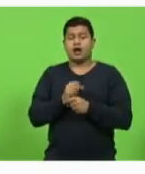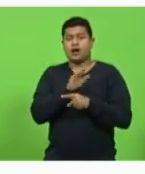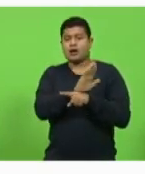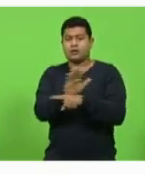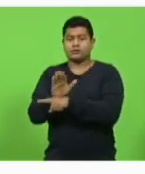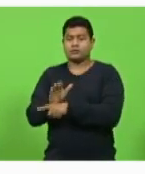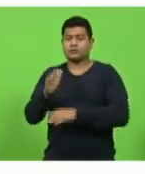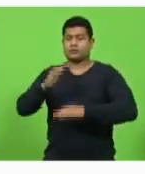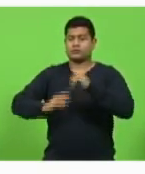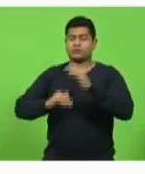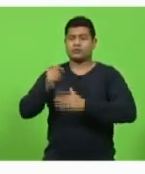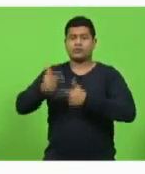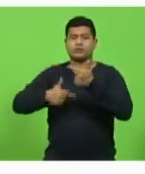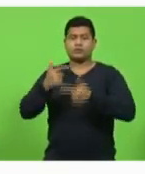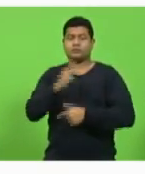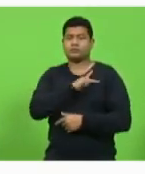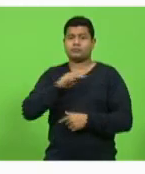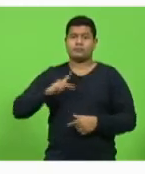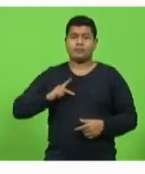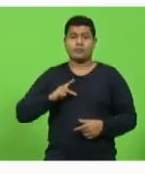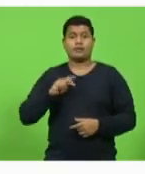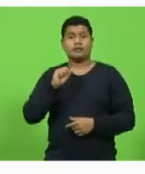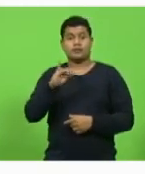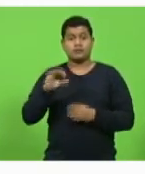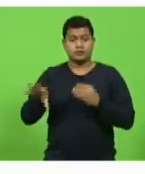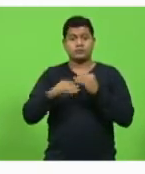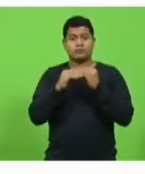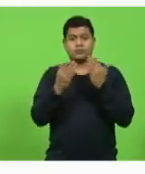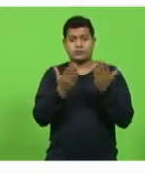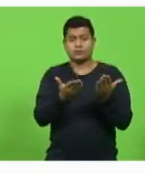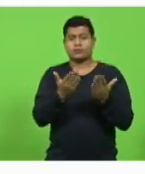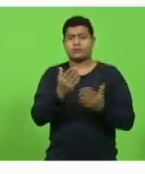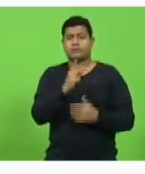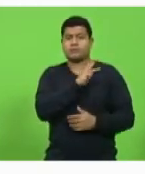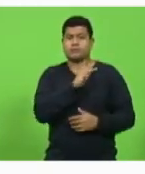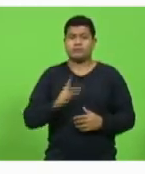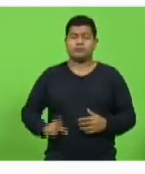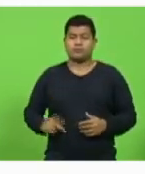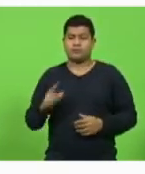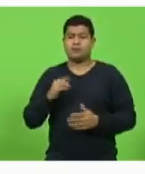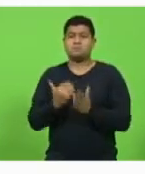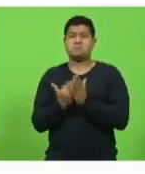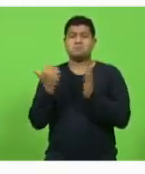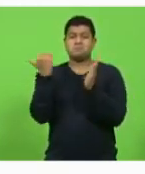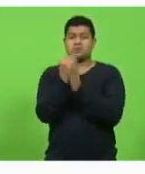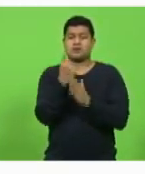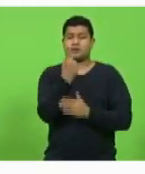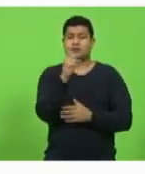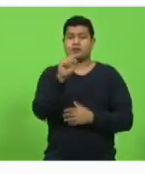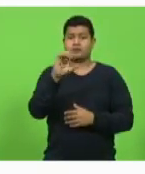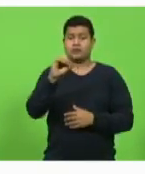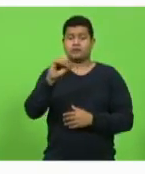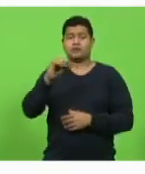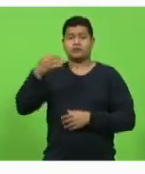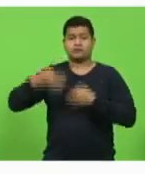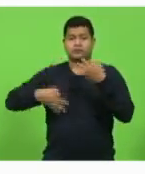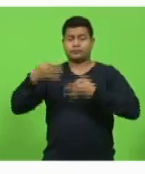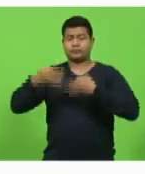Catarina, se somado à sua, senhor presidente, nós temos mais de 180 anos no exercício da